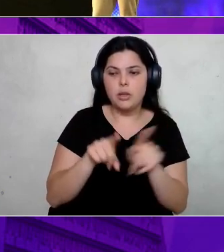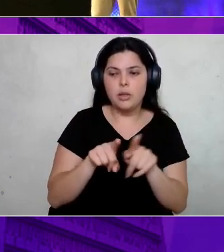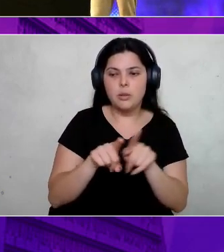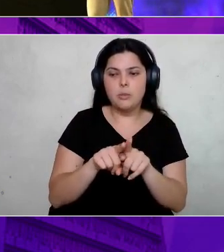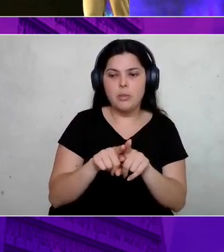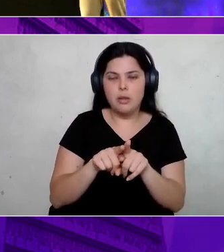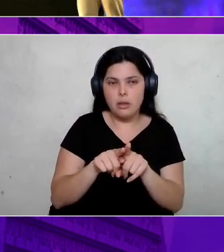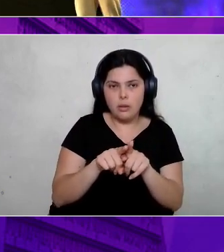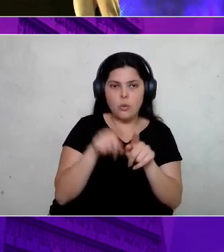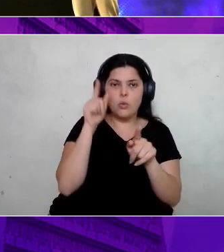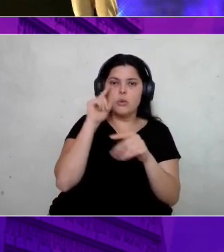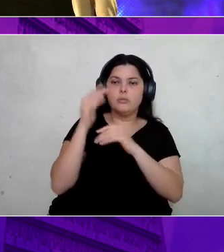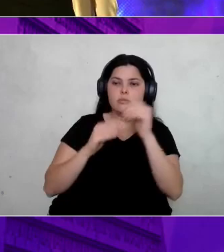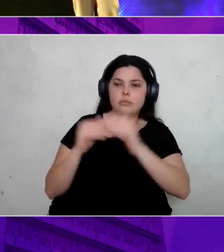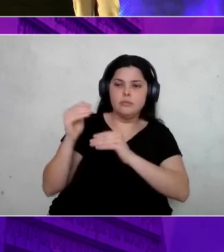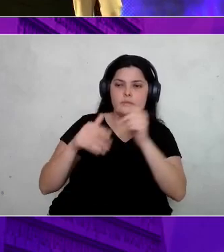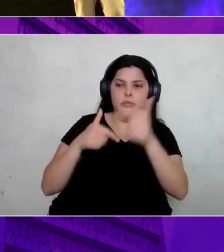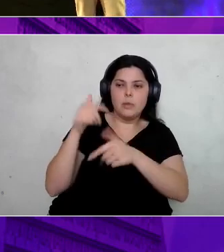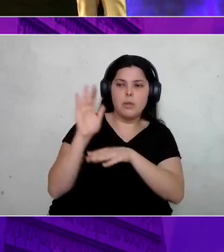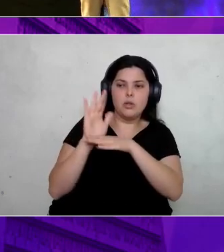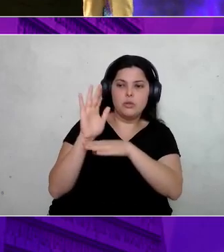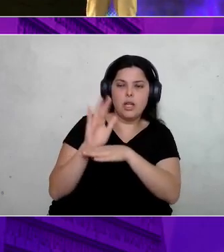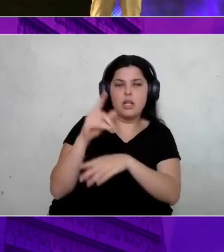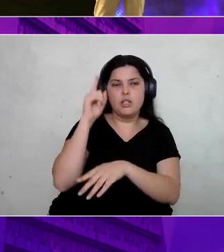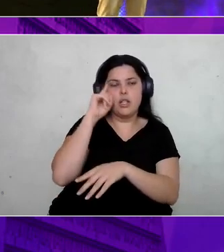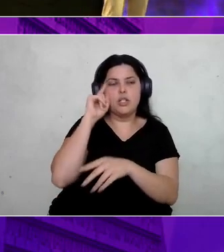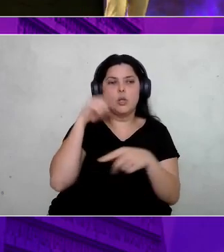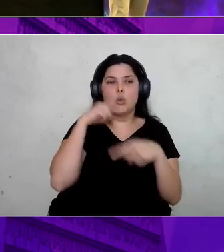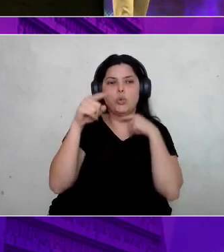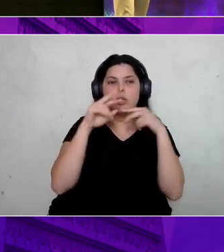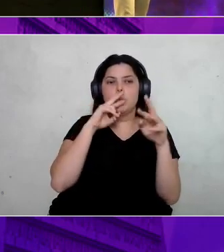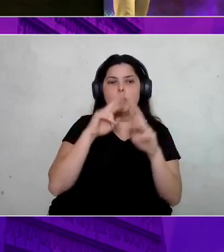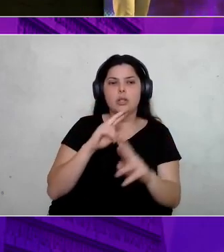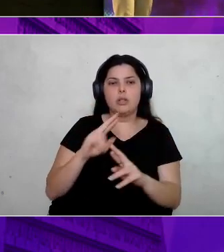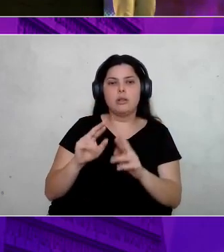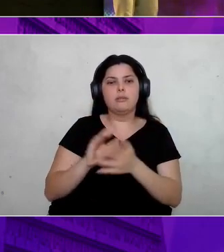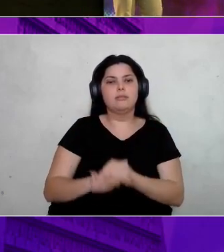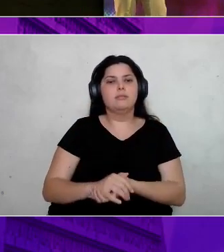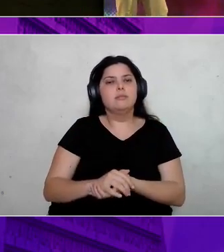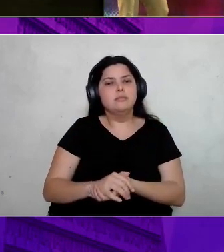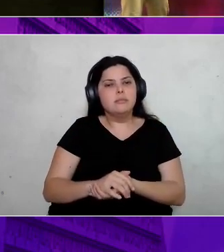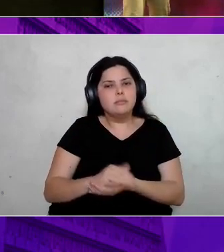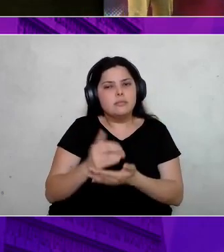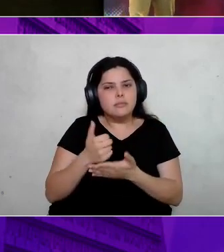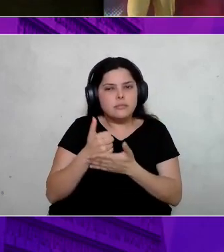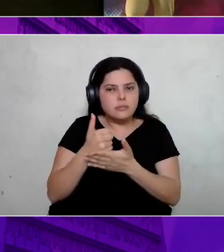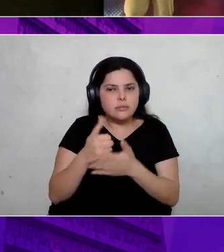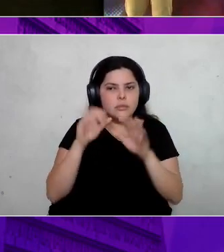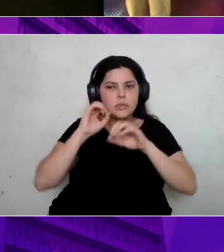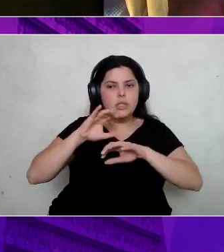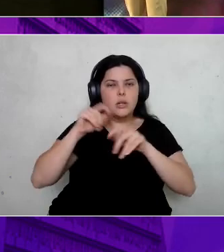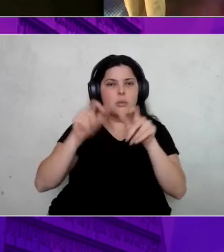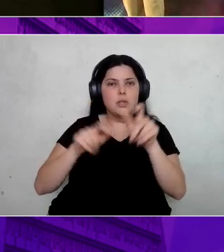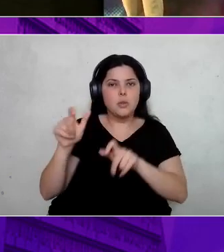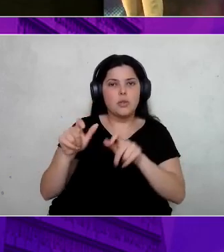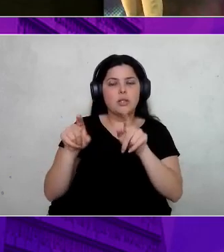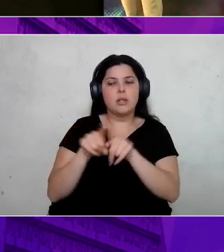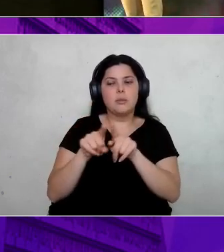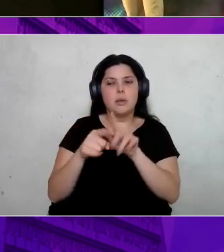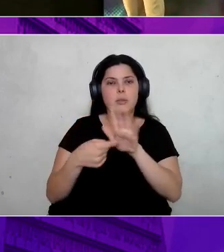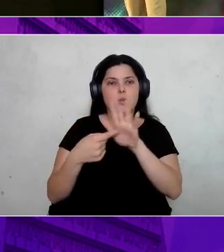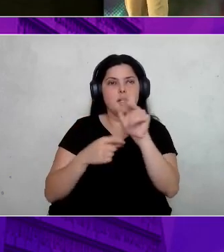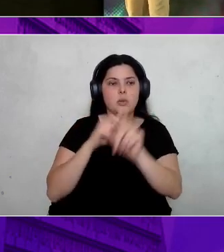no seu trabalho, para ajudar no seu dia a dia, para tirar suas dúvidas. Então, a gente está ajudando e ensinando as pessoas, além de trazer essas pessoas